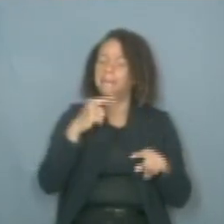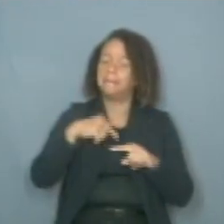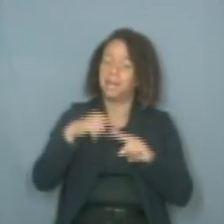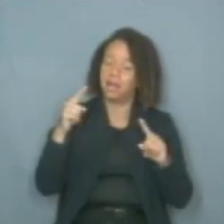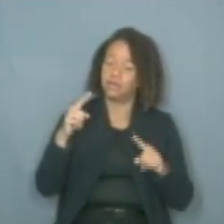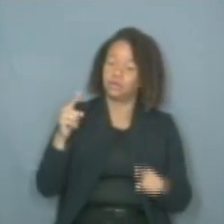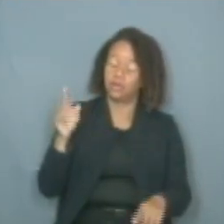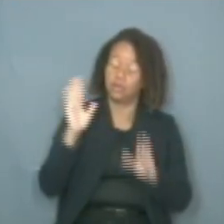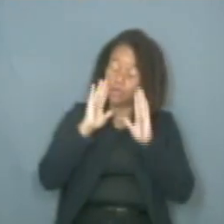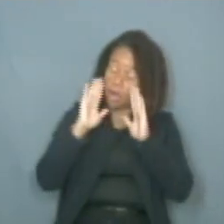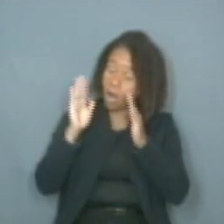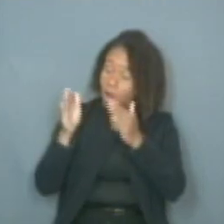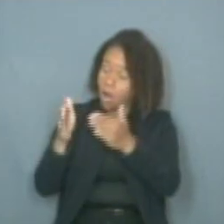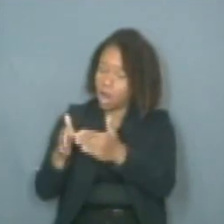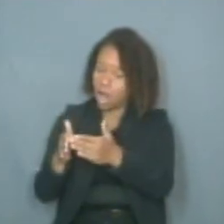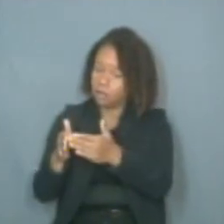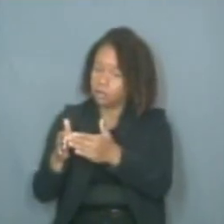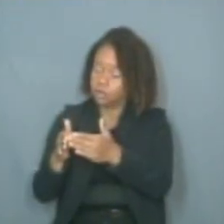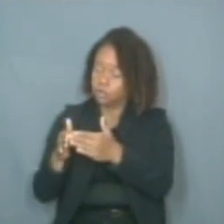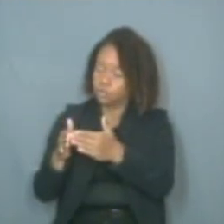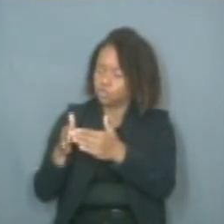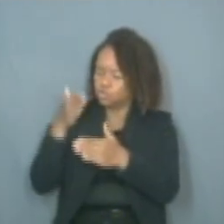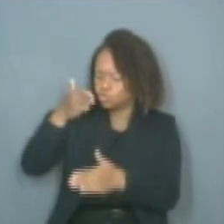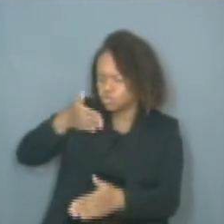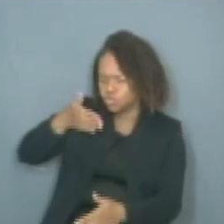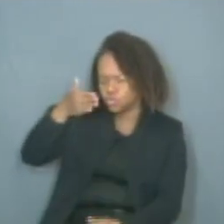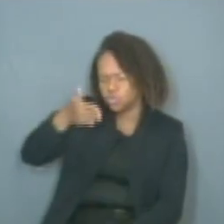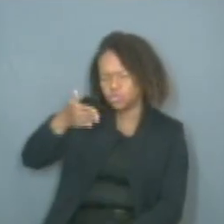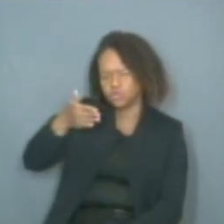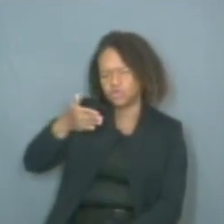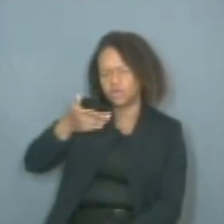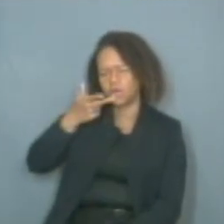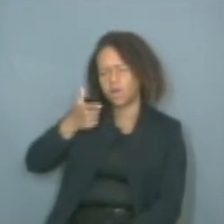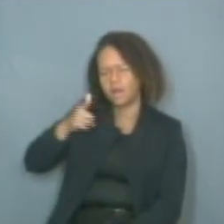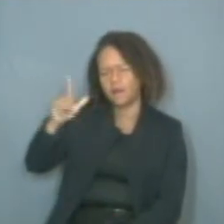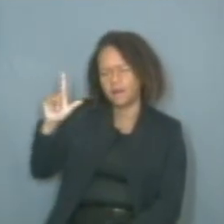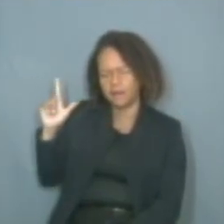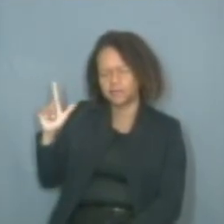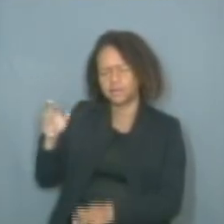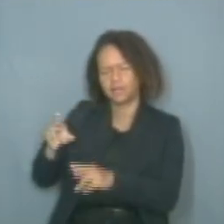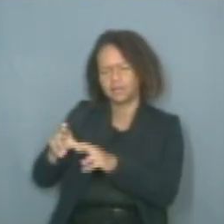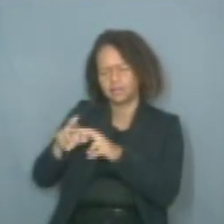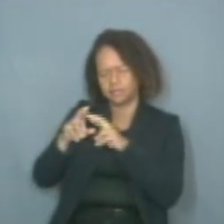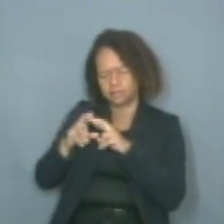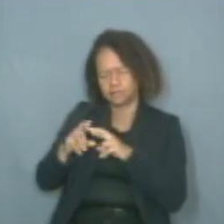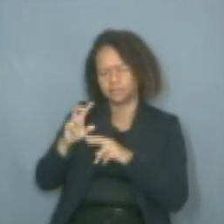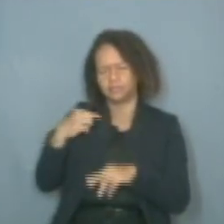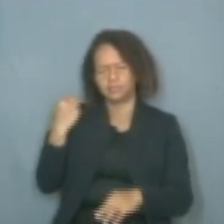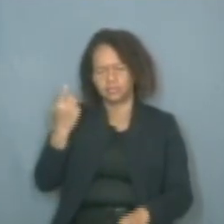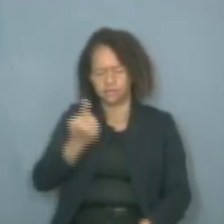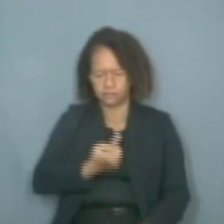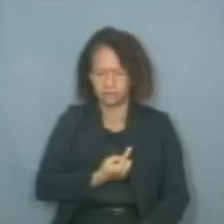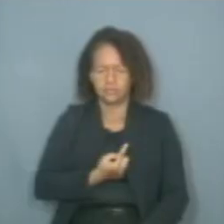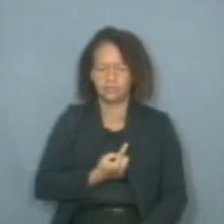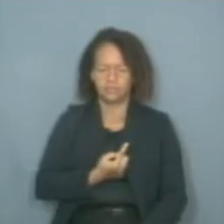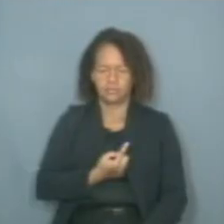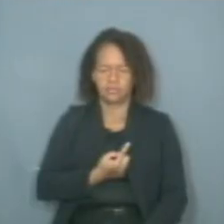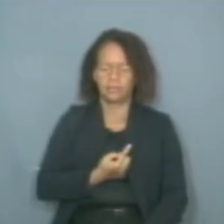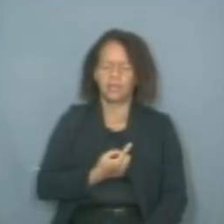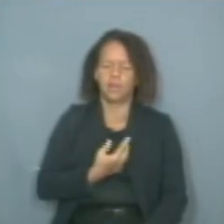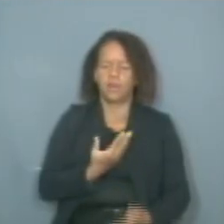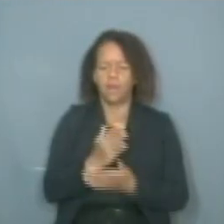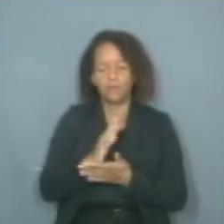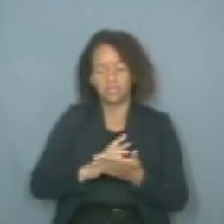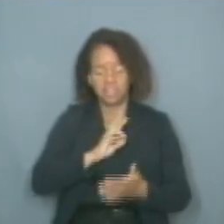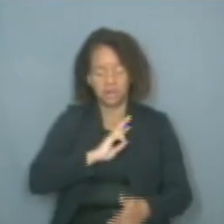gente volta o nosso olhar para discursos que foram feitos instantes antes, em requerimentos anteriores, muitos